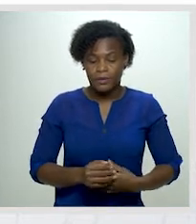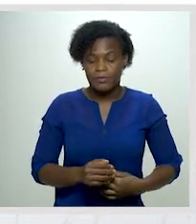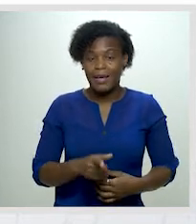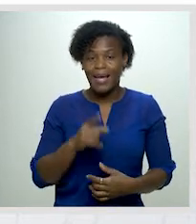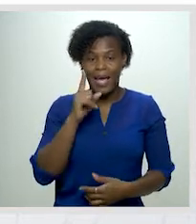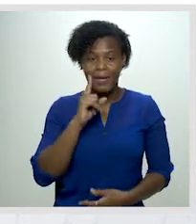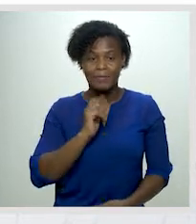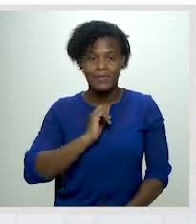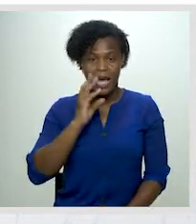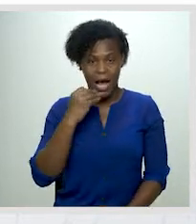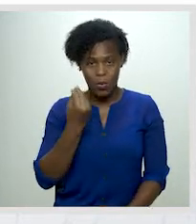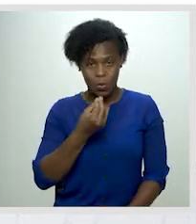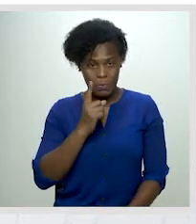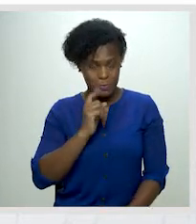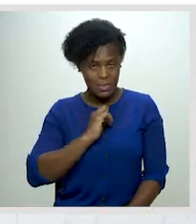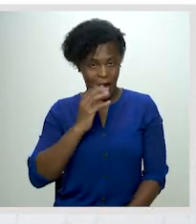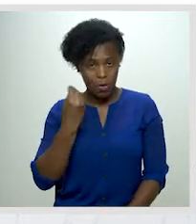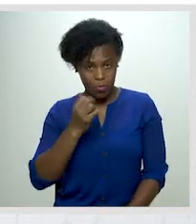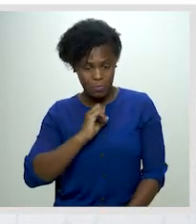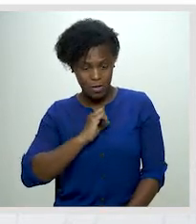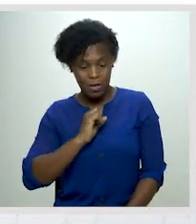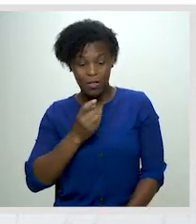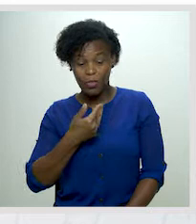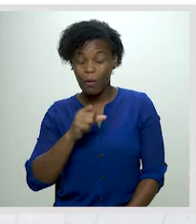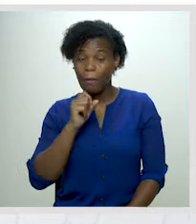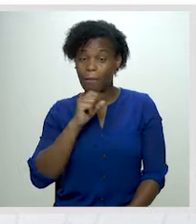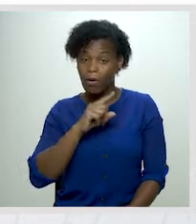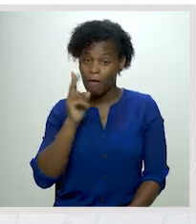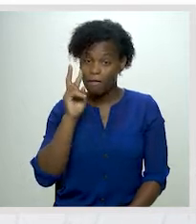Bem, minhas alunas, meus alunos, como podemos ver aqui,